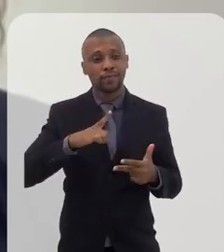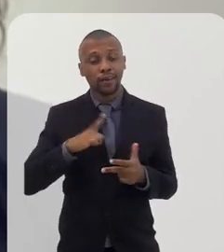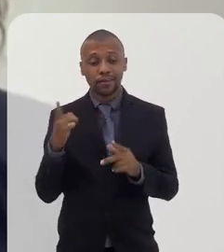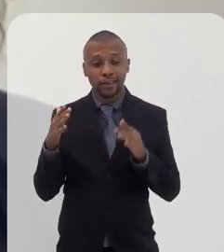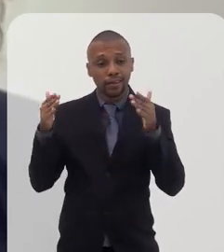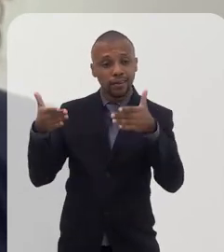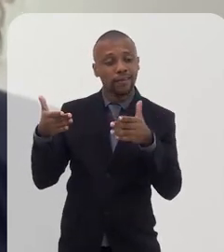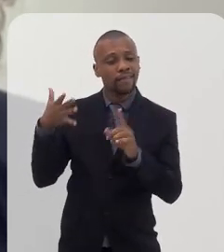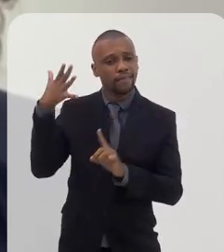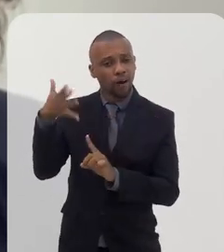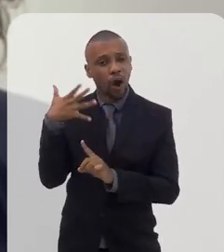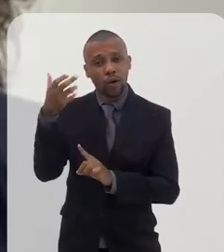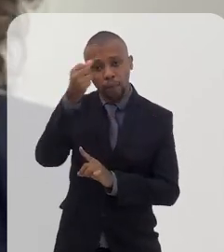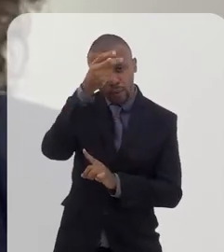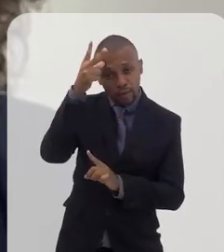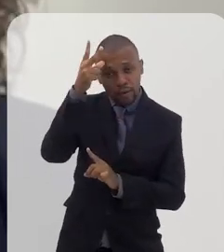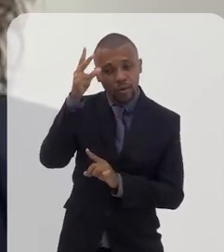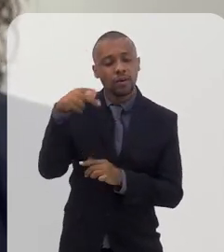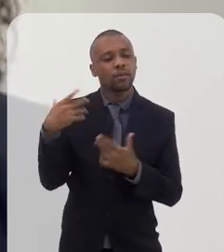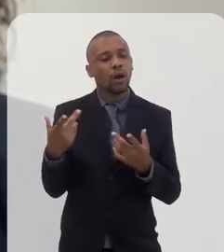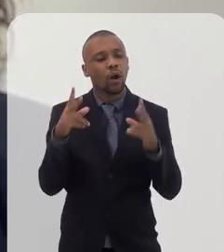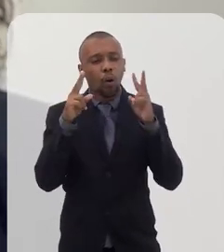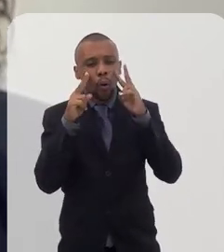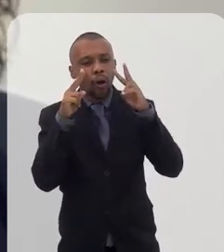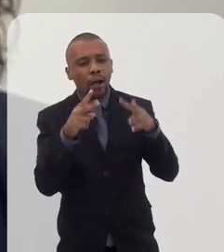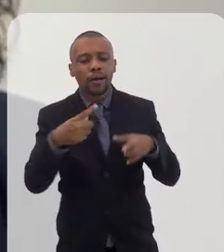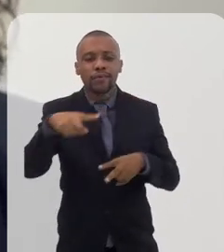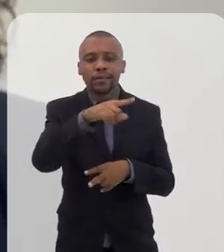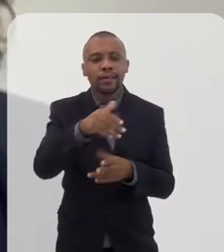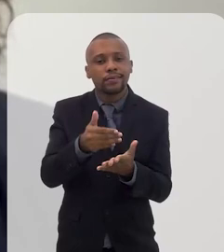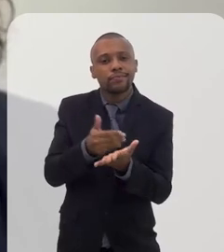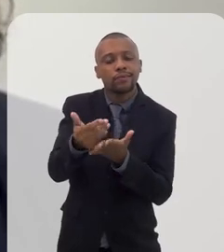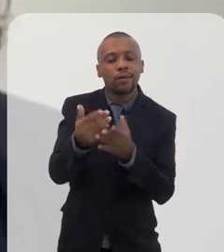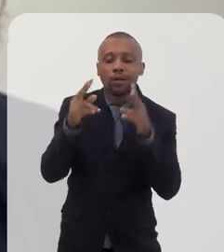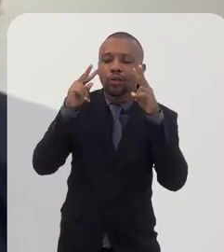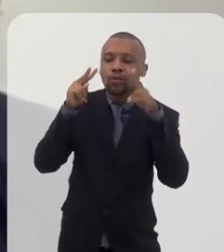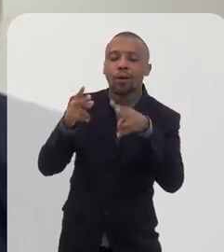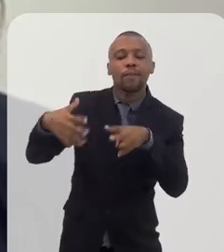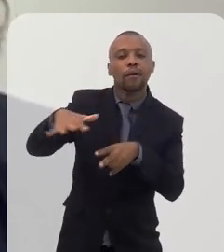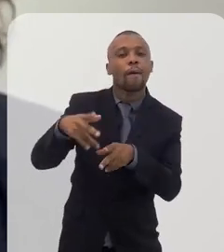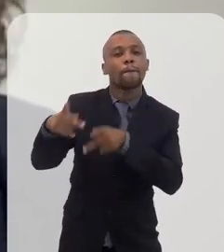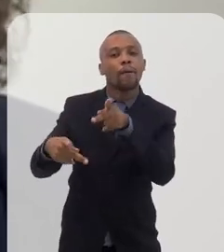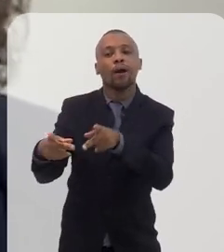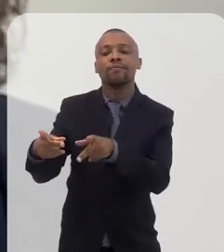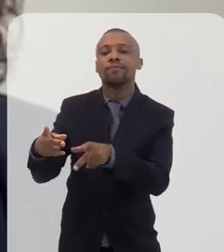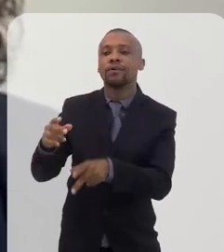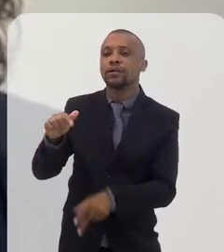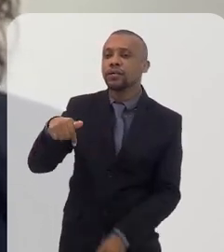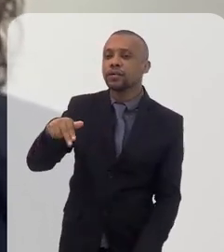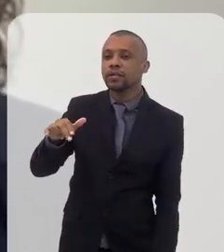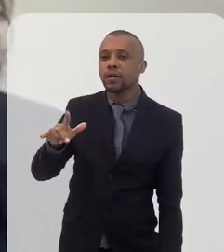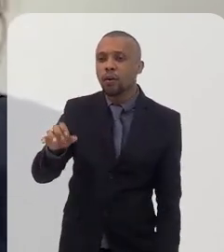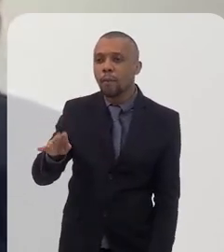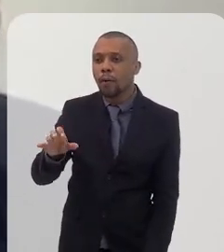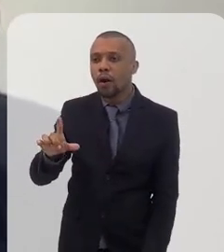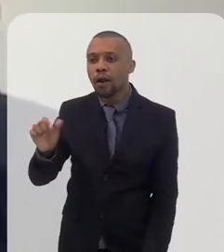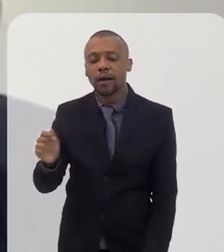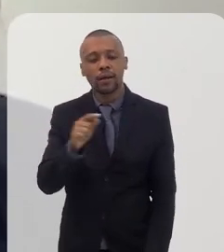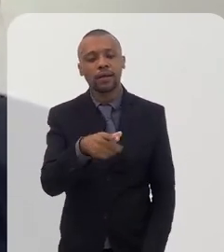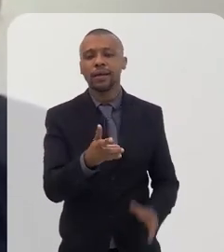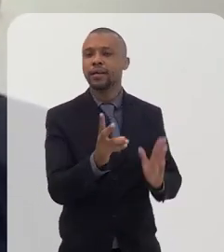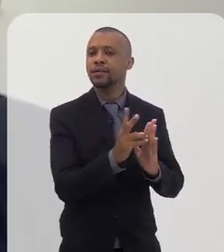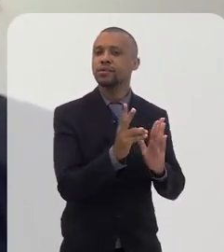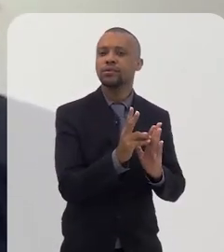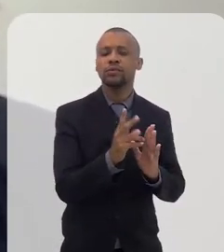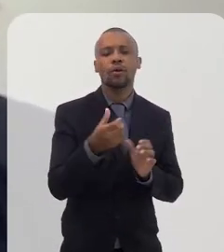para os municípios e o olhar também que vocês lançaram sobre os povos quilombolas indígenas. O que mudou nesse